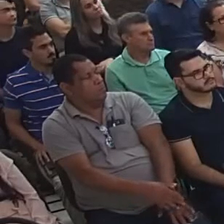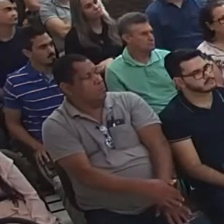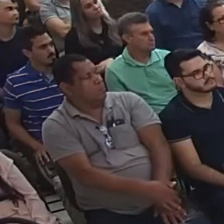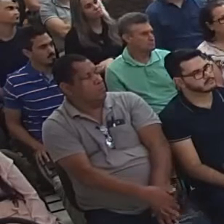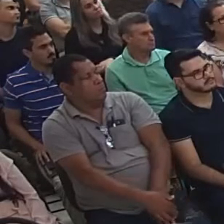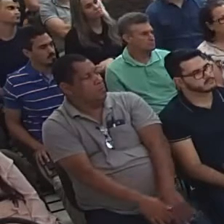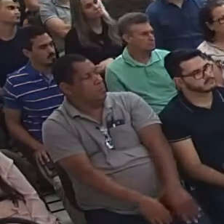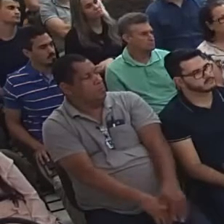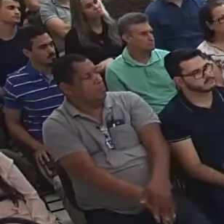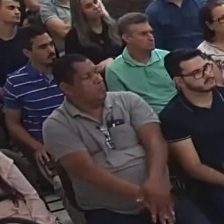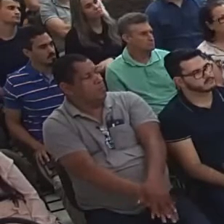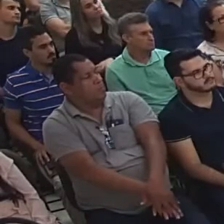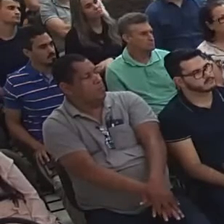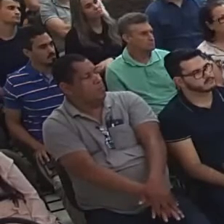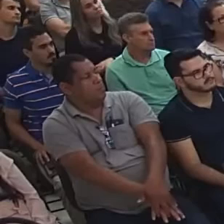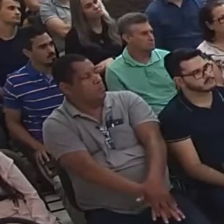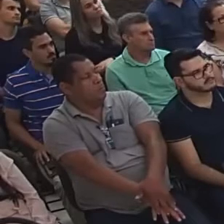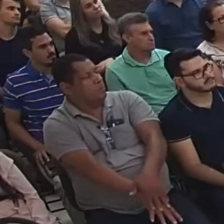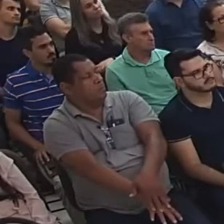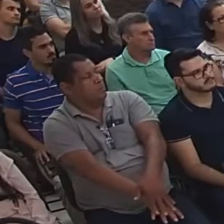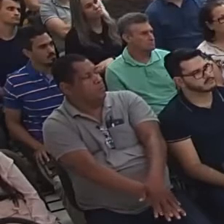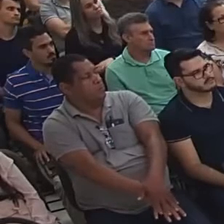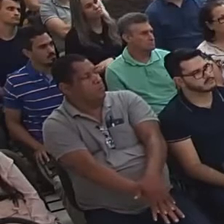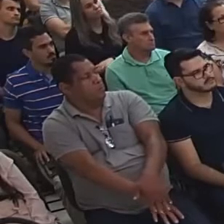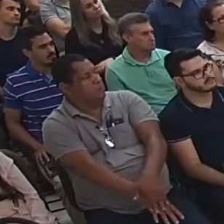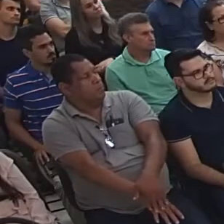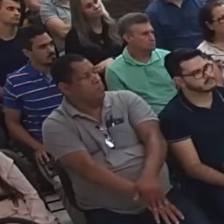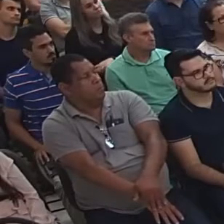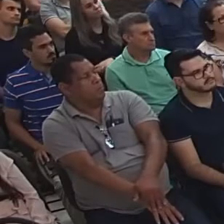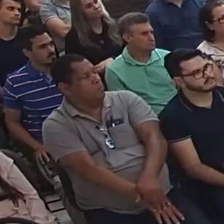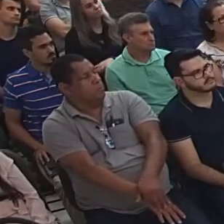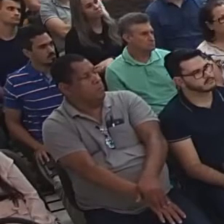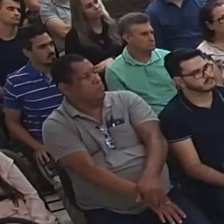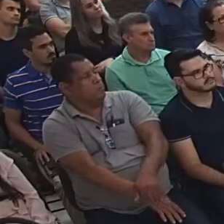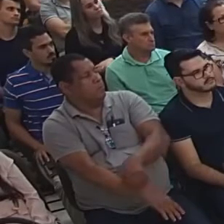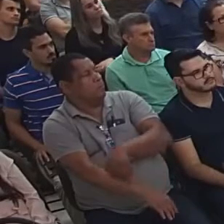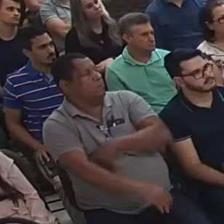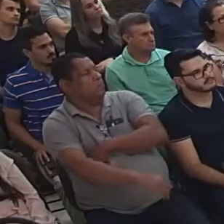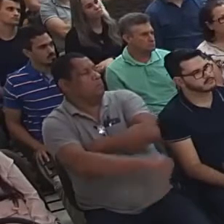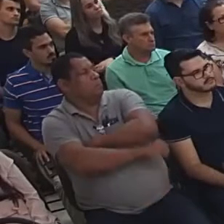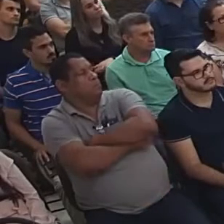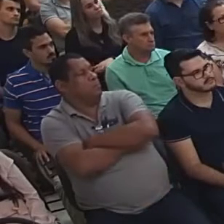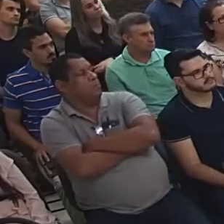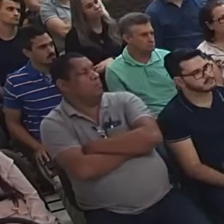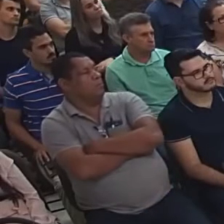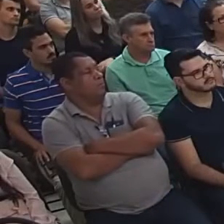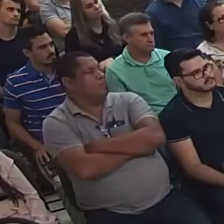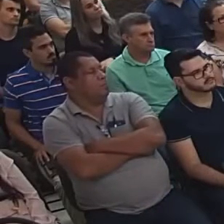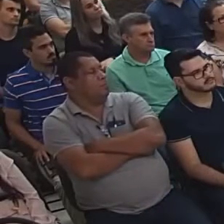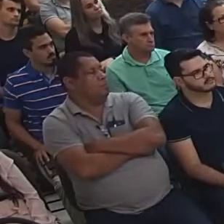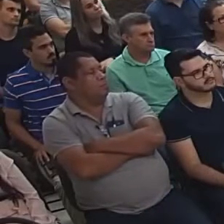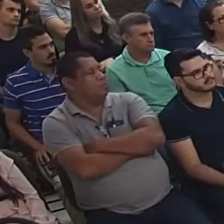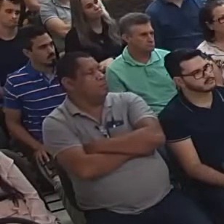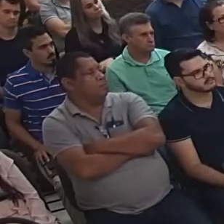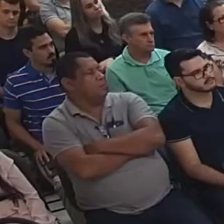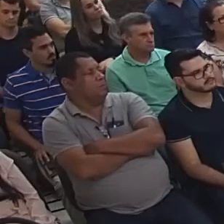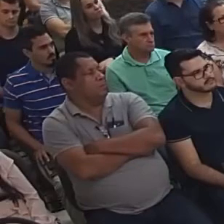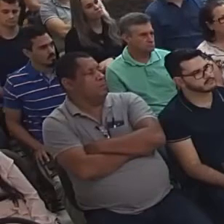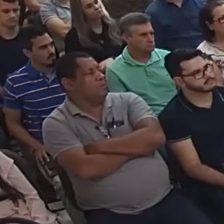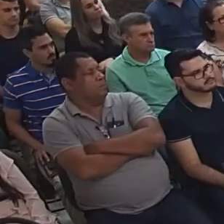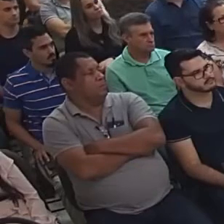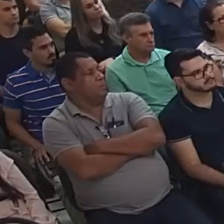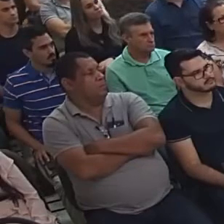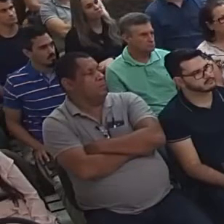família onde não há casamento se você quer casadinho de novo ou já é casado de um bom tempo